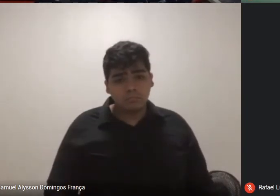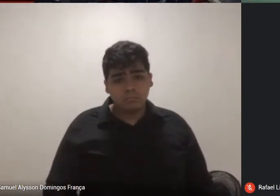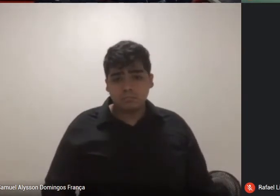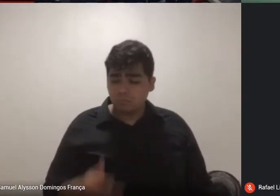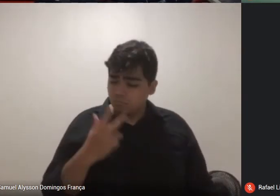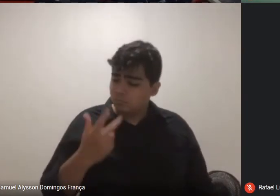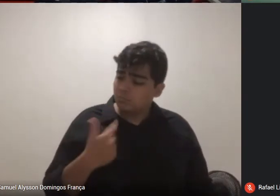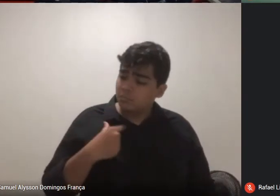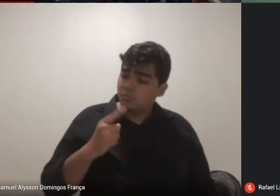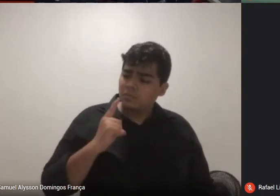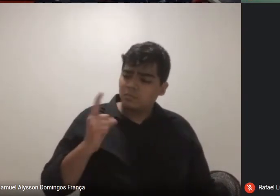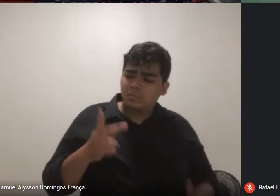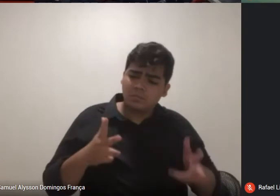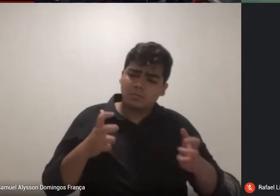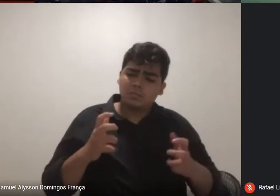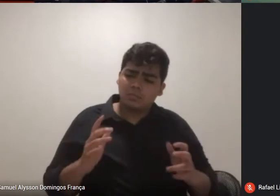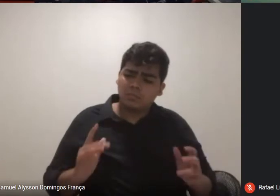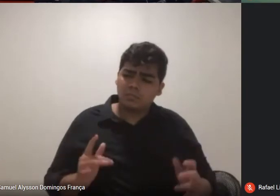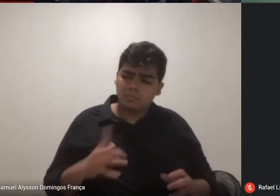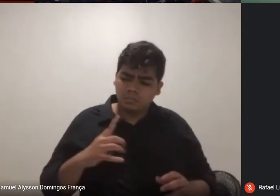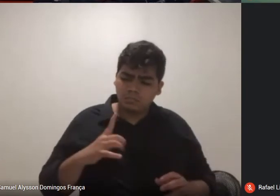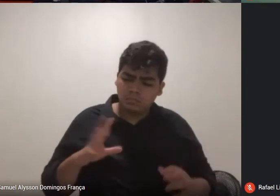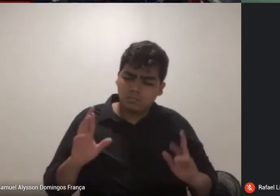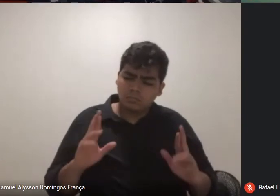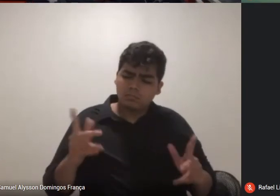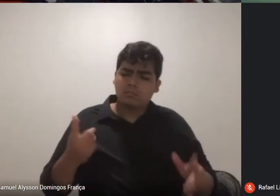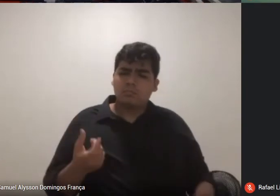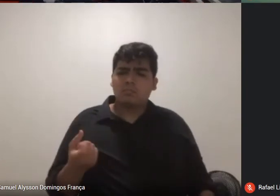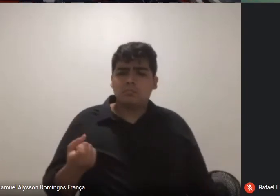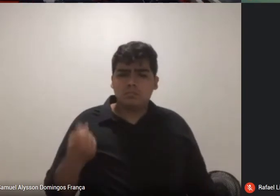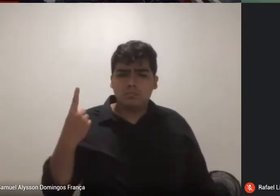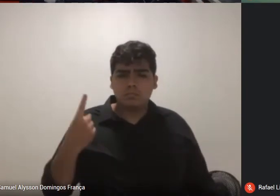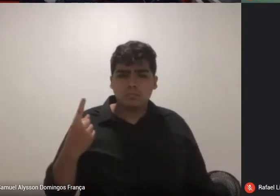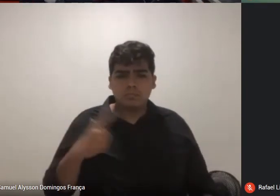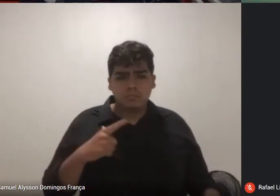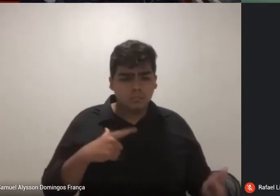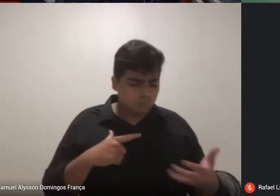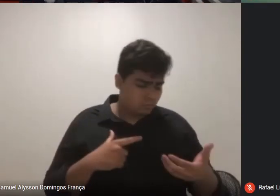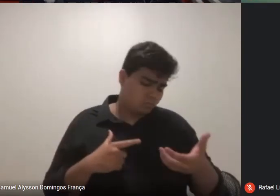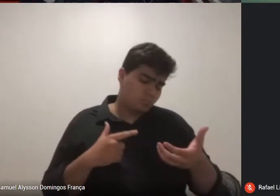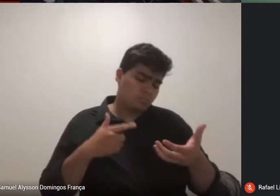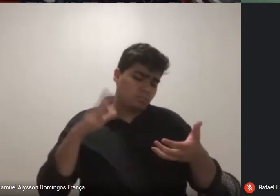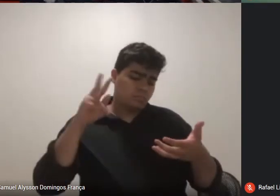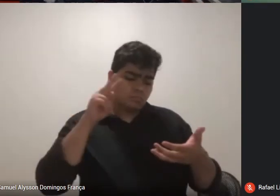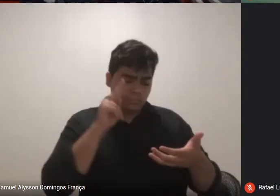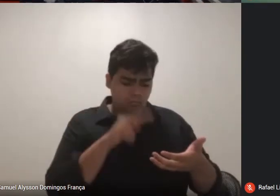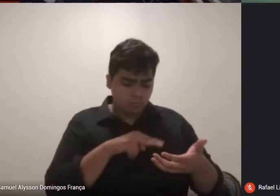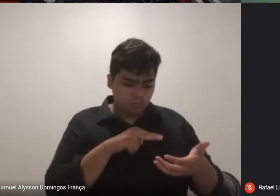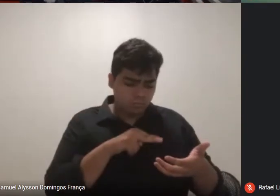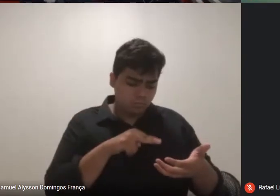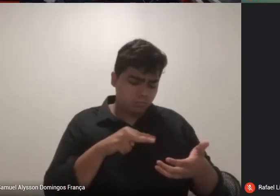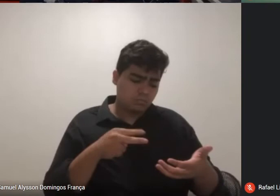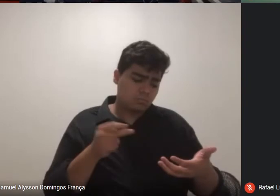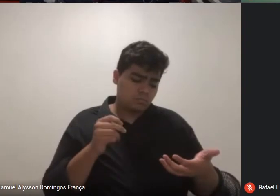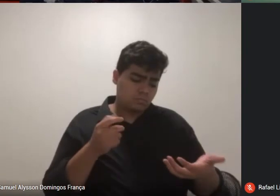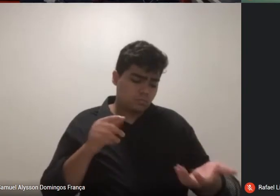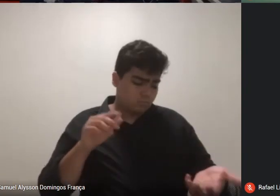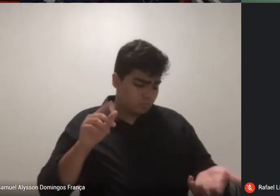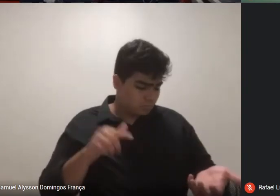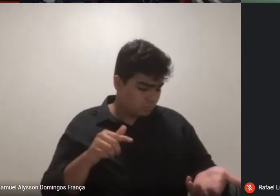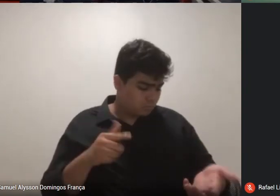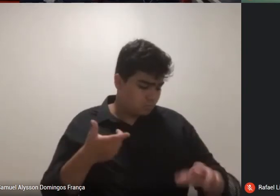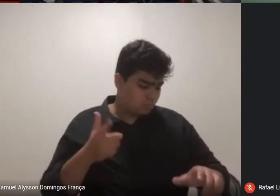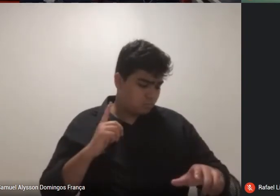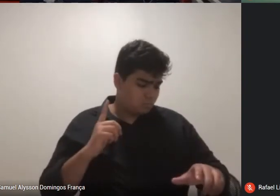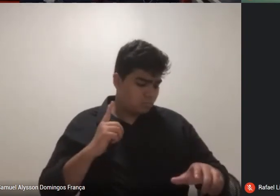eu estou achando que esse prédio tá estranho aqui, pelo que eu estou vendo aqui, a consulta que eu estou fazendo, né? E, de repente,